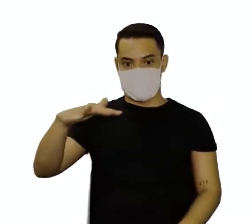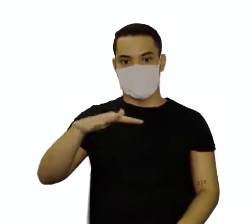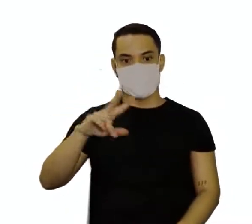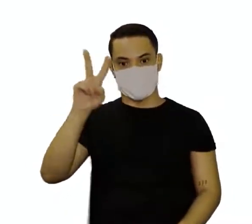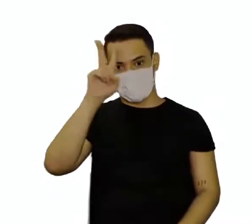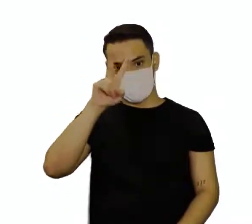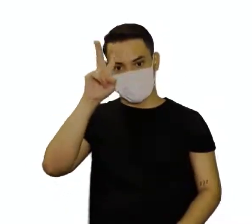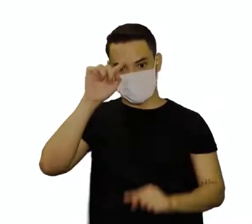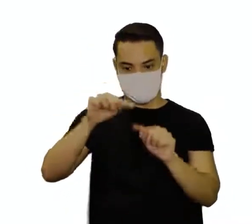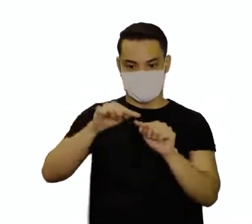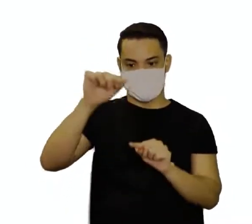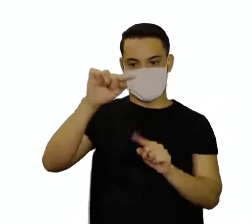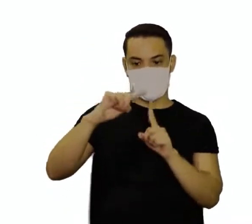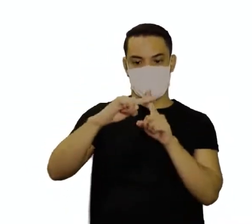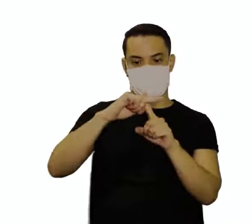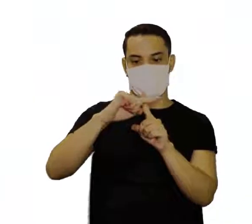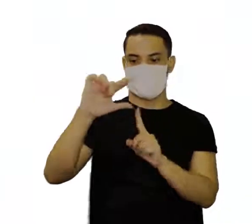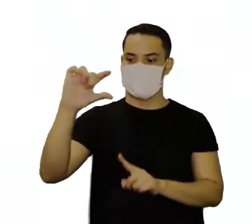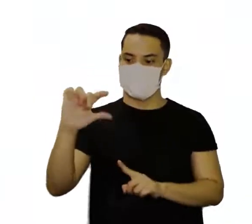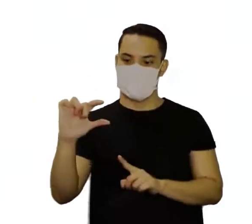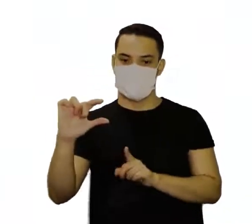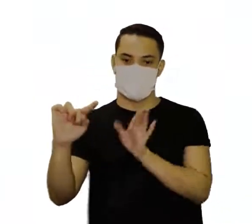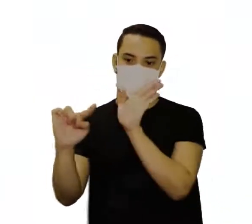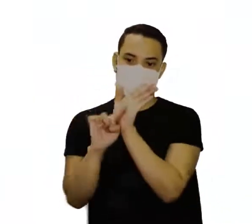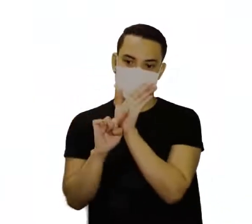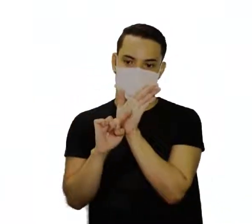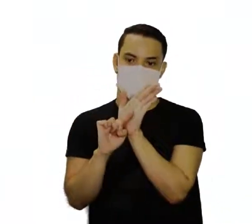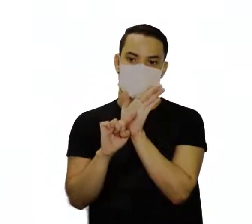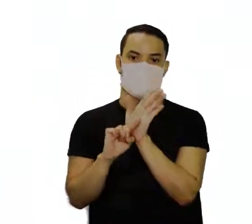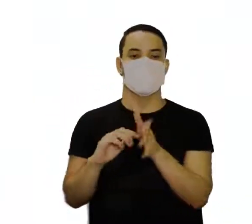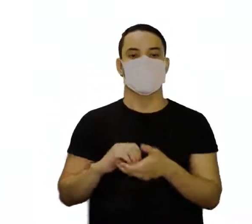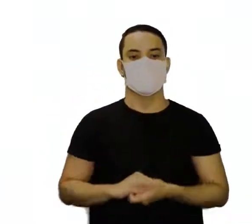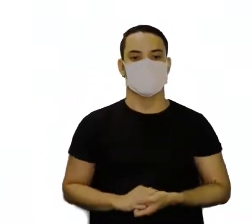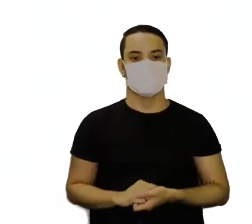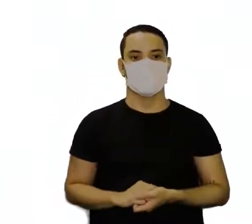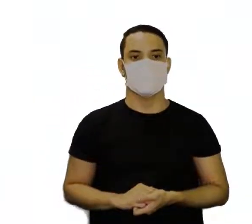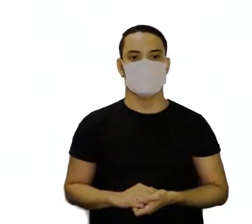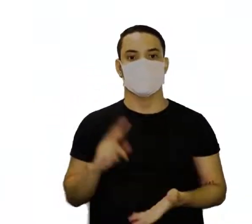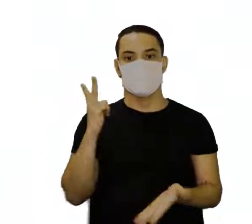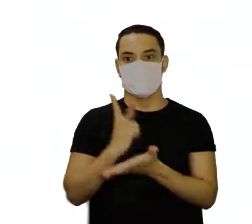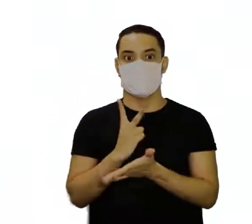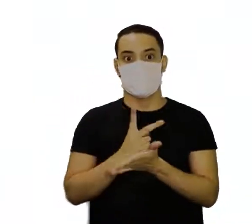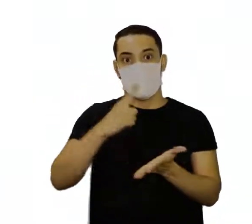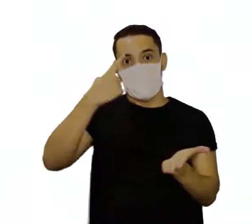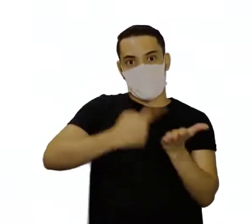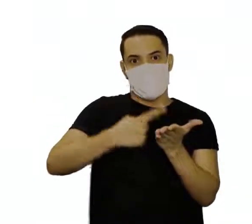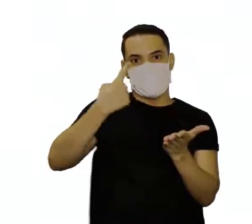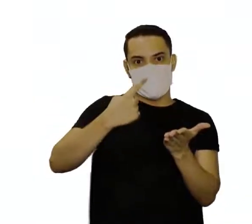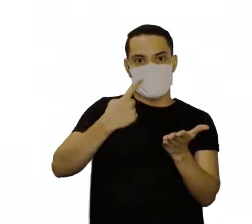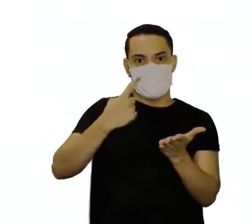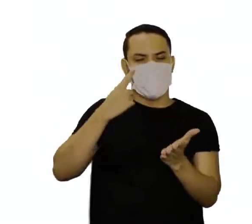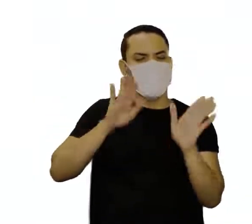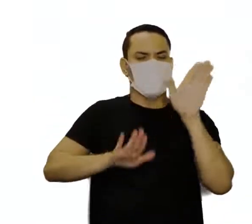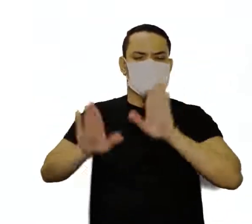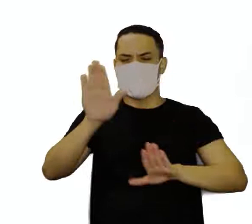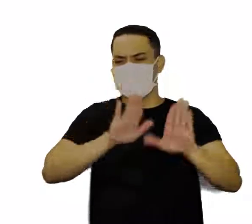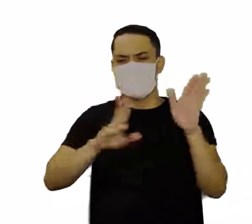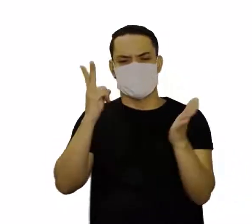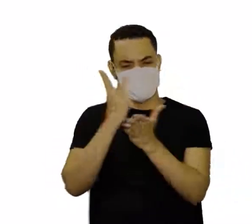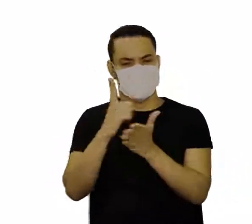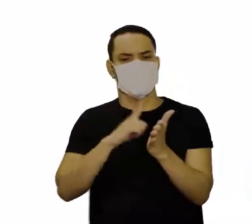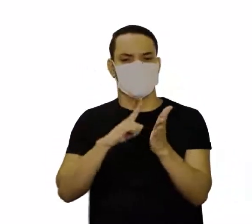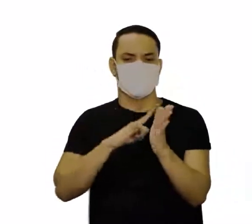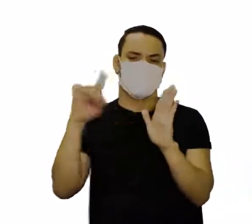o lado positivo é o maior e o lado negativo menor. Sentido convencional, tomar muito cuidado, sempre